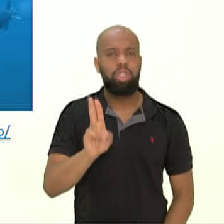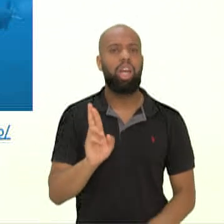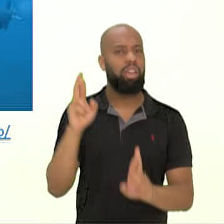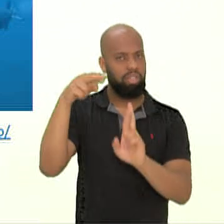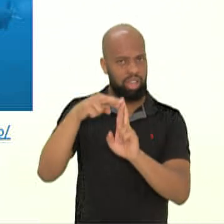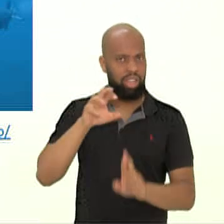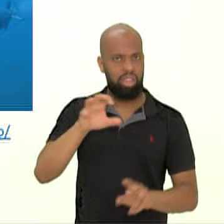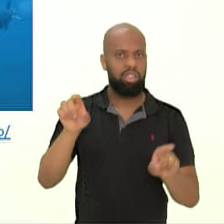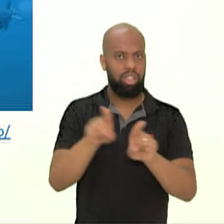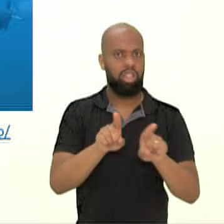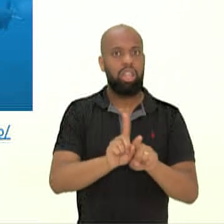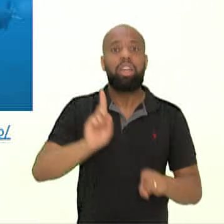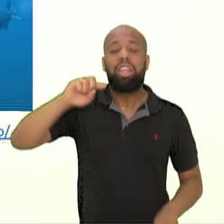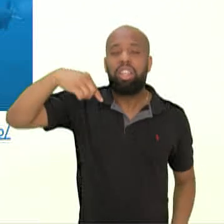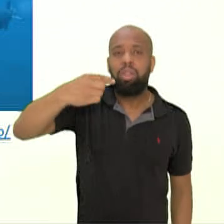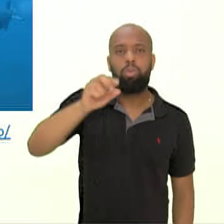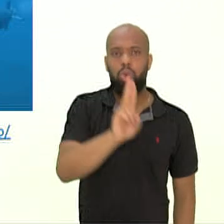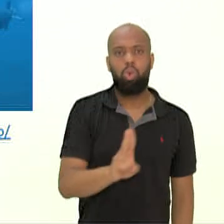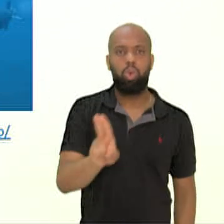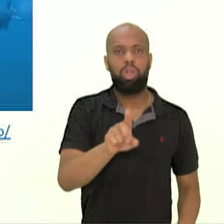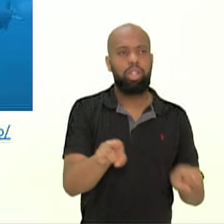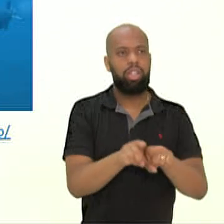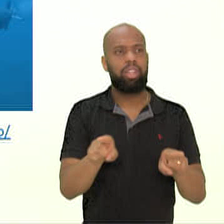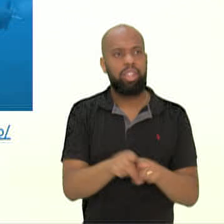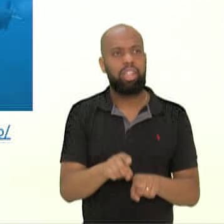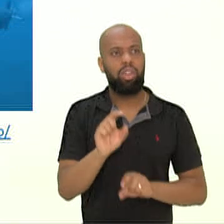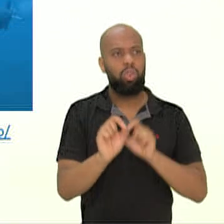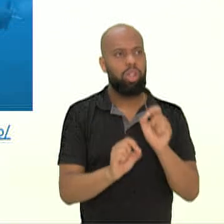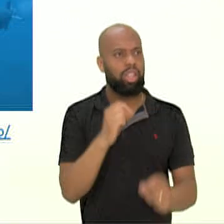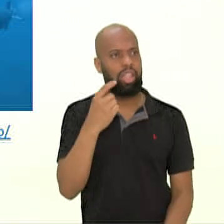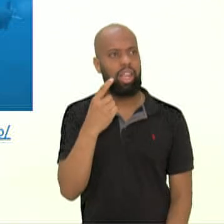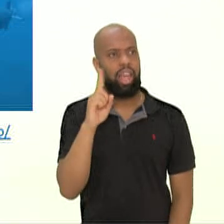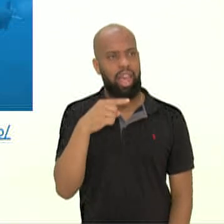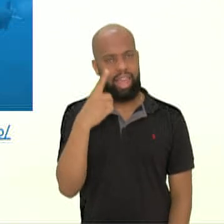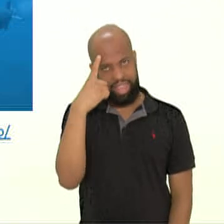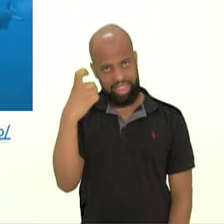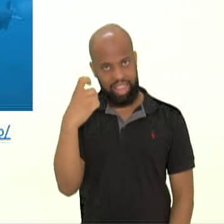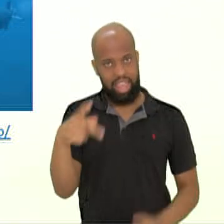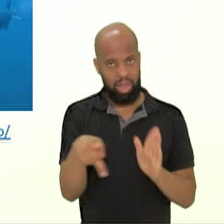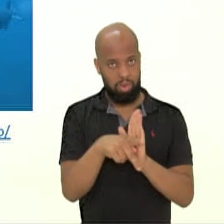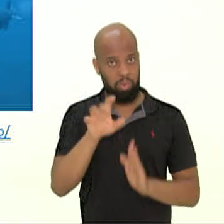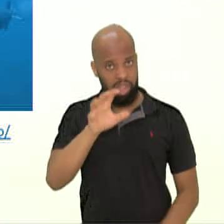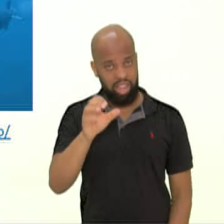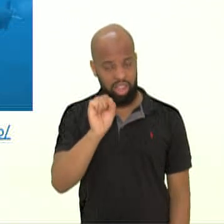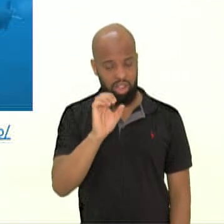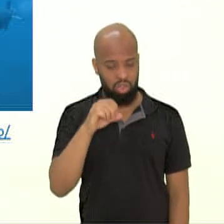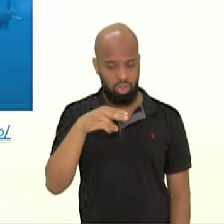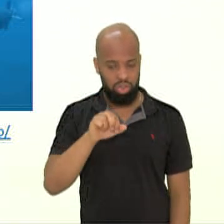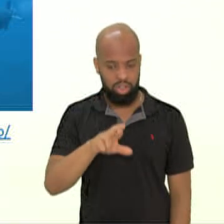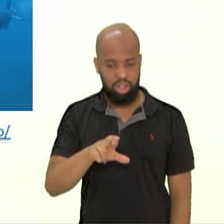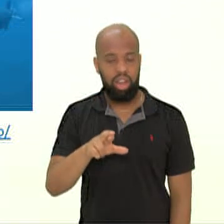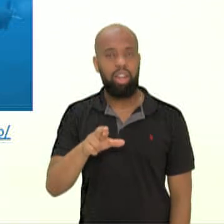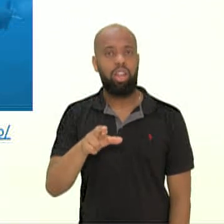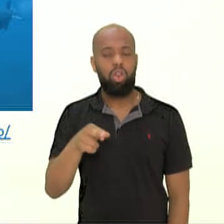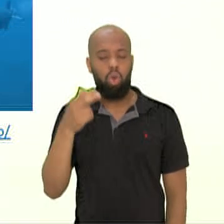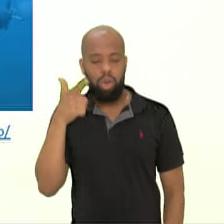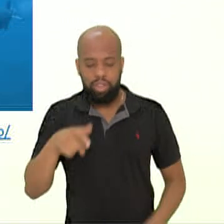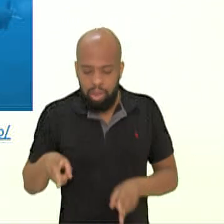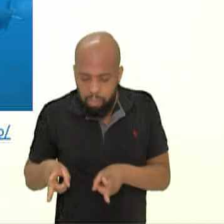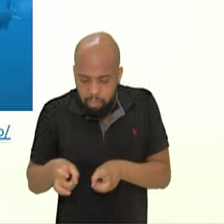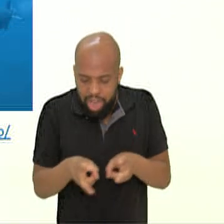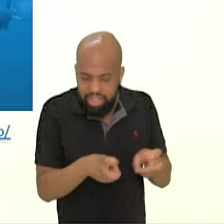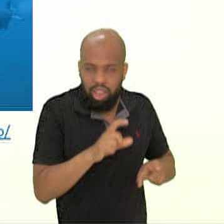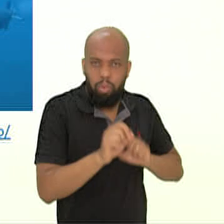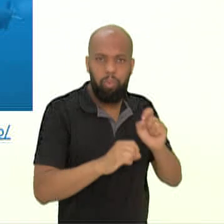referência. Depois, foi utilizada a ideia do sonar para fazer uma leitura do fundo